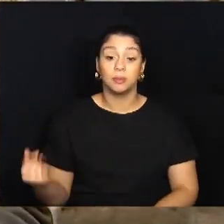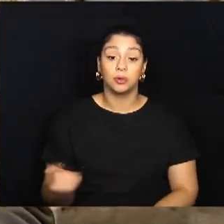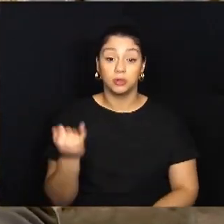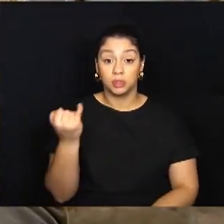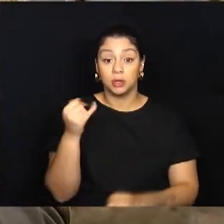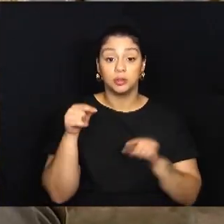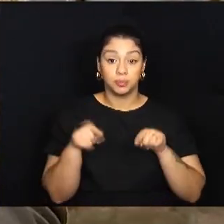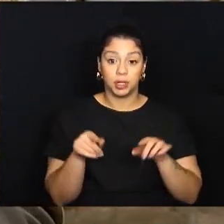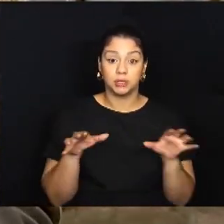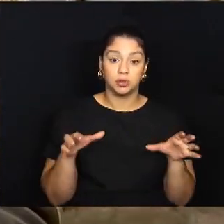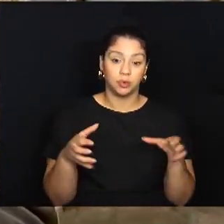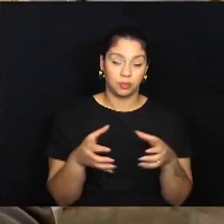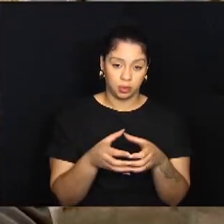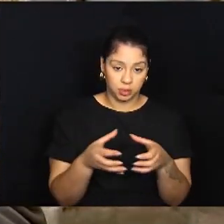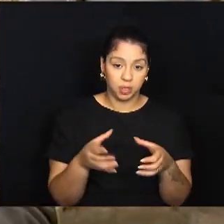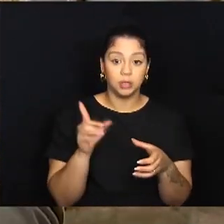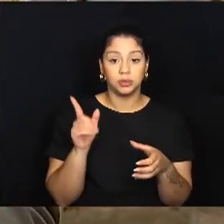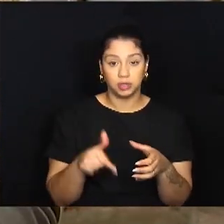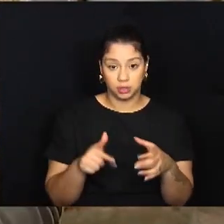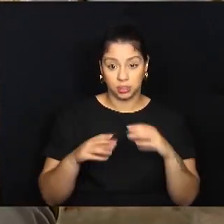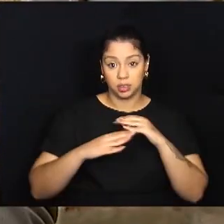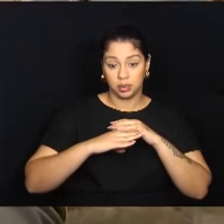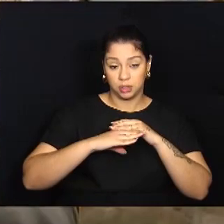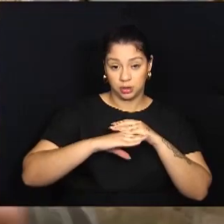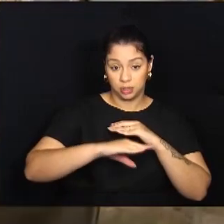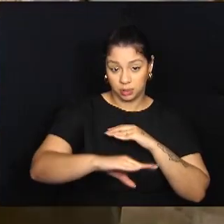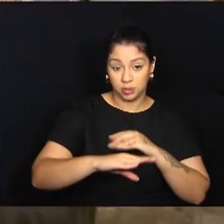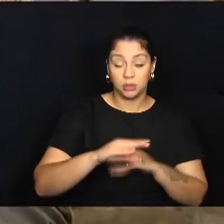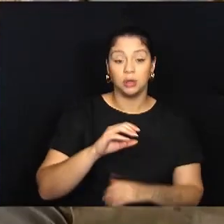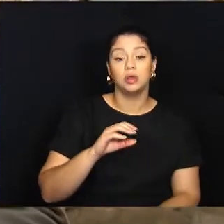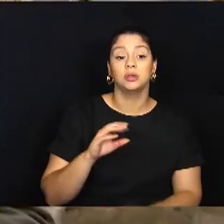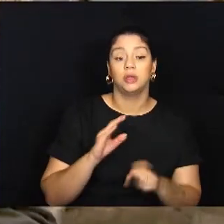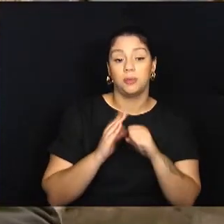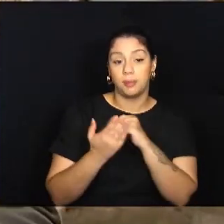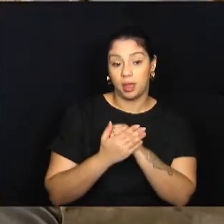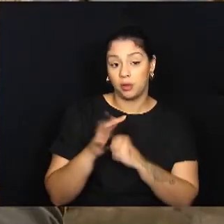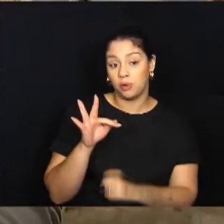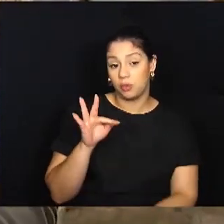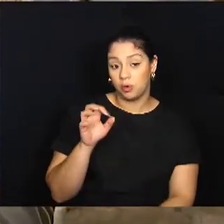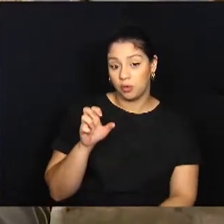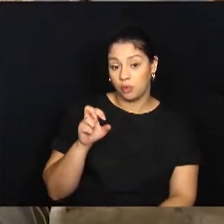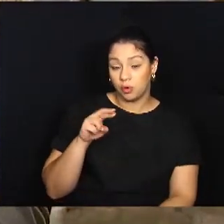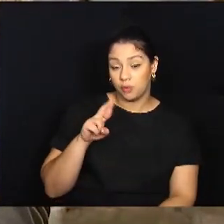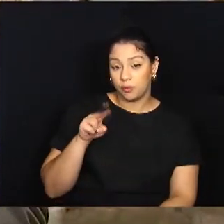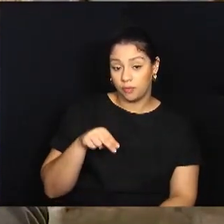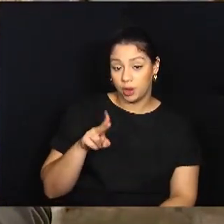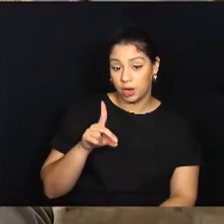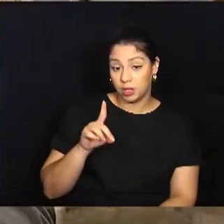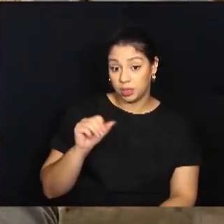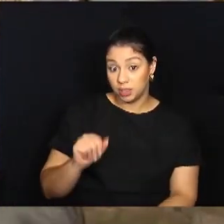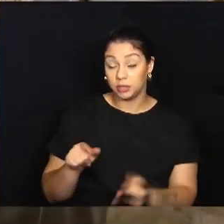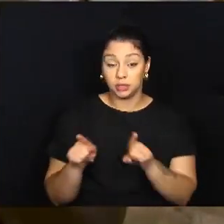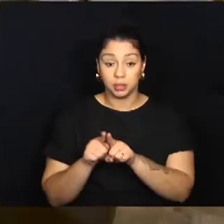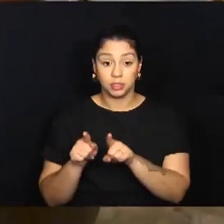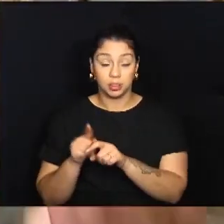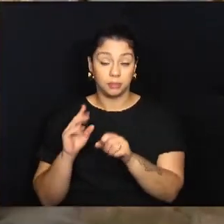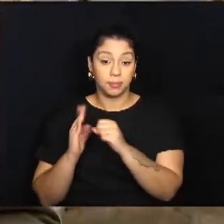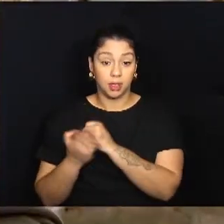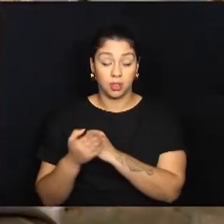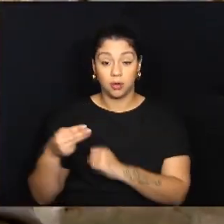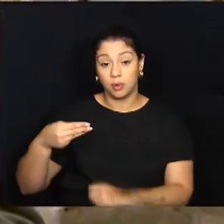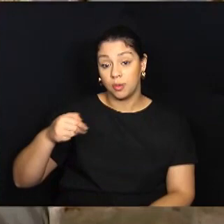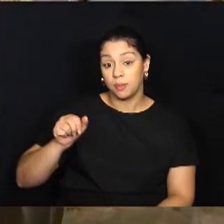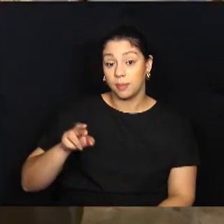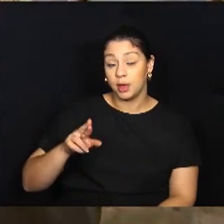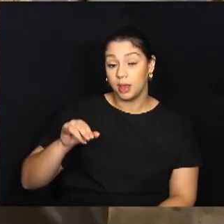esta comunidade, que foi o asfalto do Jardim Fernanda, que foi resgatado um dinheiro, o asfalto do Jardim Marisa também, que era um dinheiro